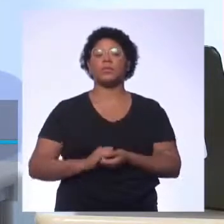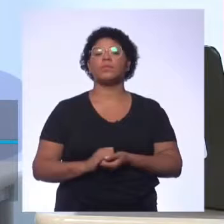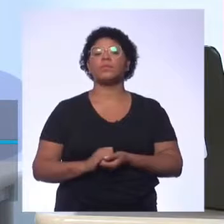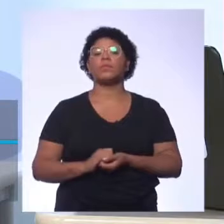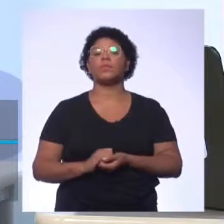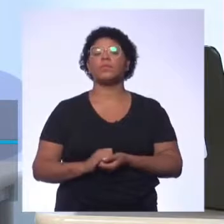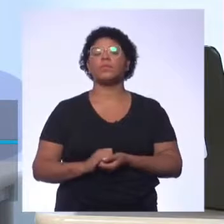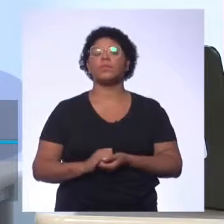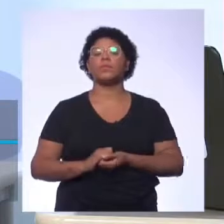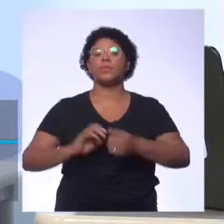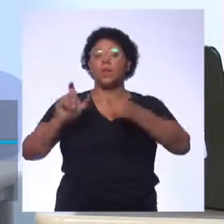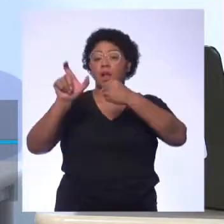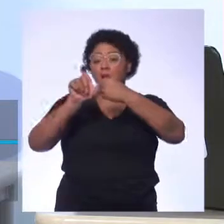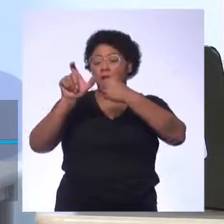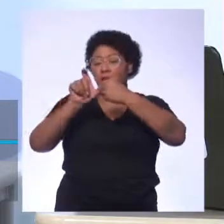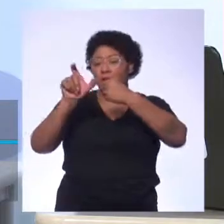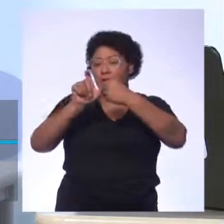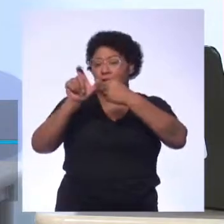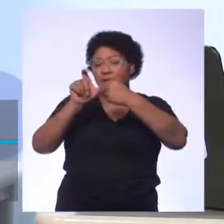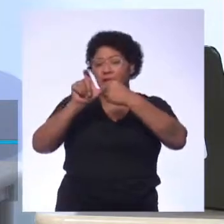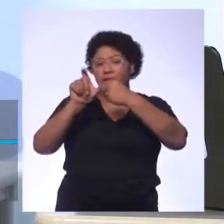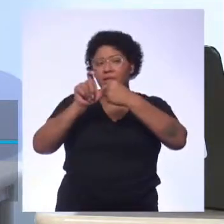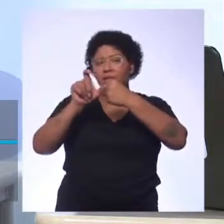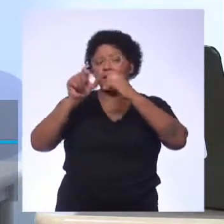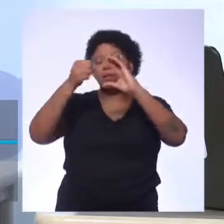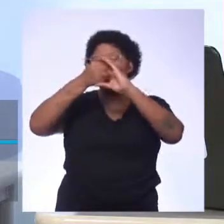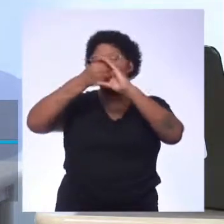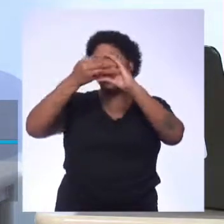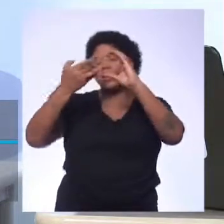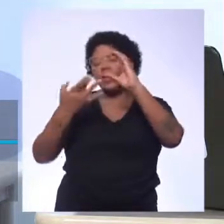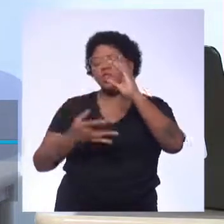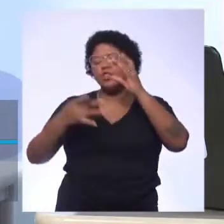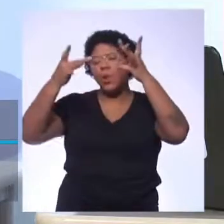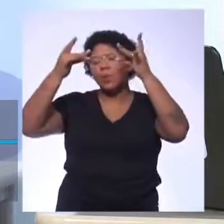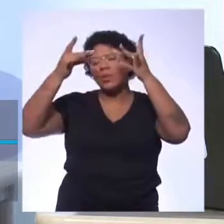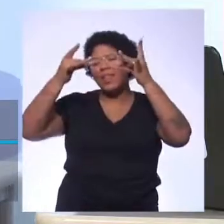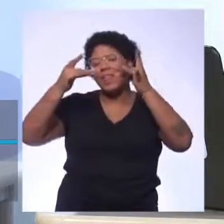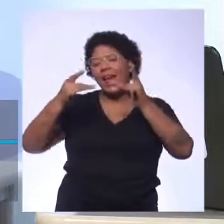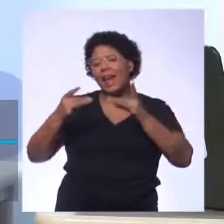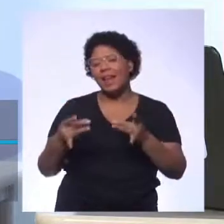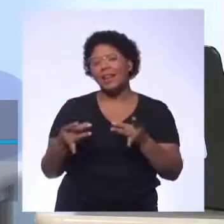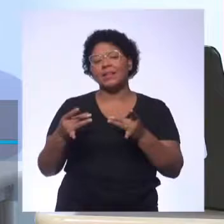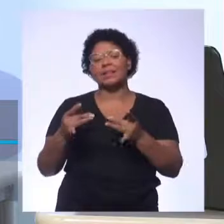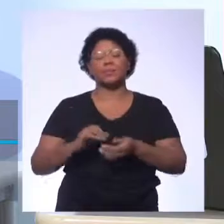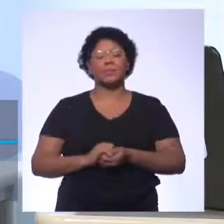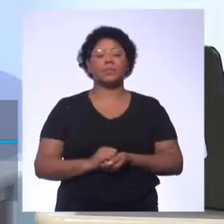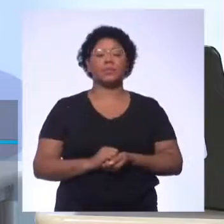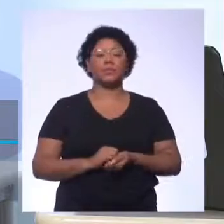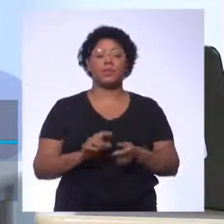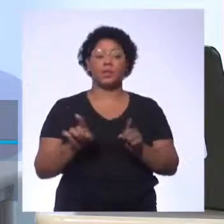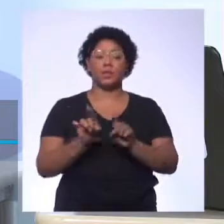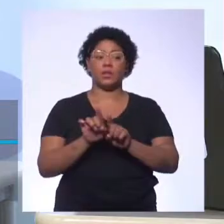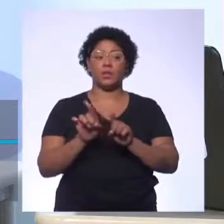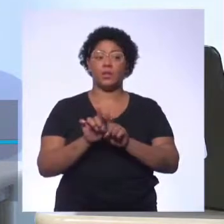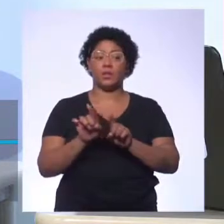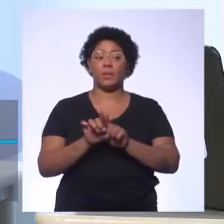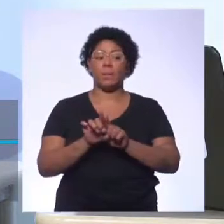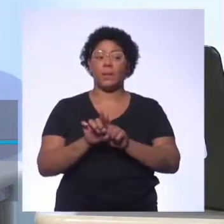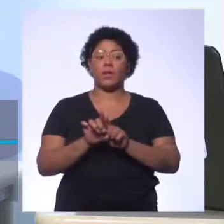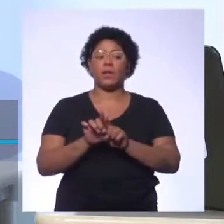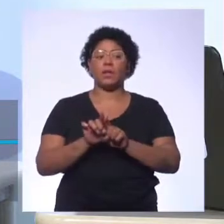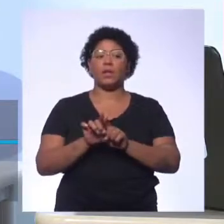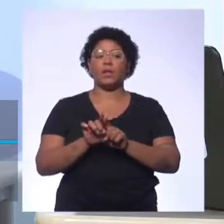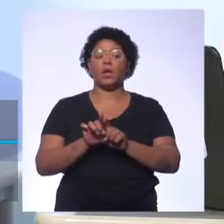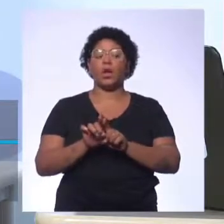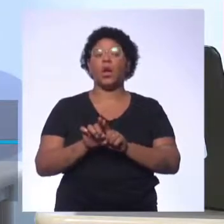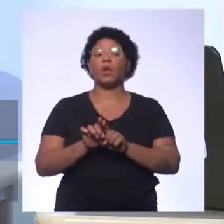características das vestimentas, a característica da roupa da pessoa ali. E vocês também irão pensar no substantivo, que no próprio nome, o